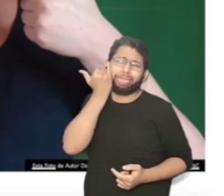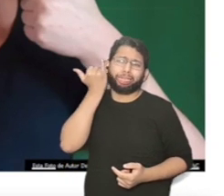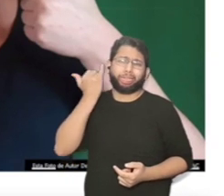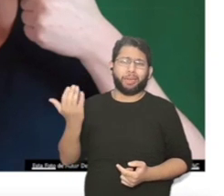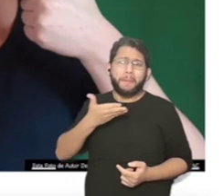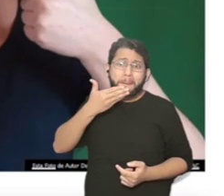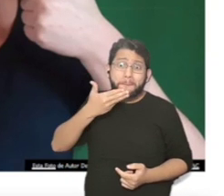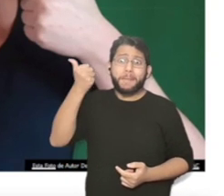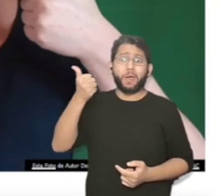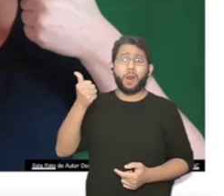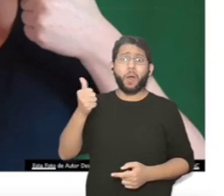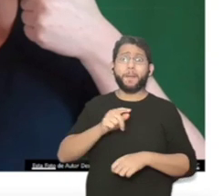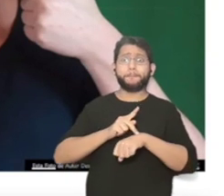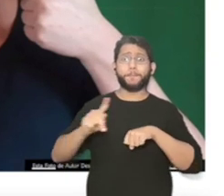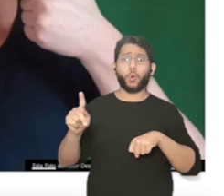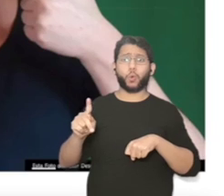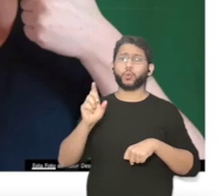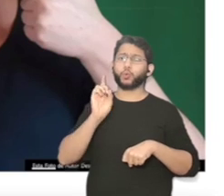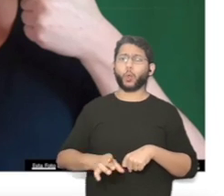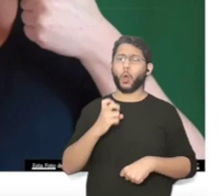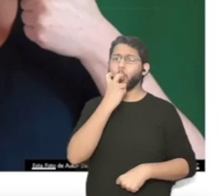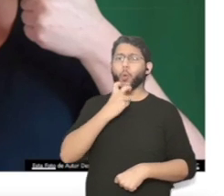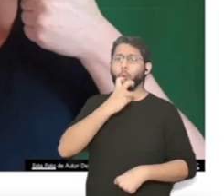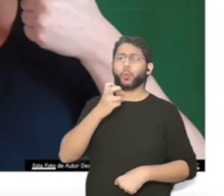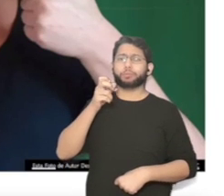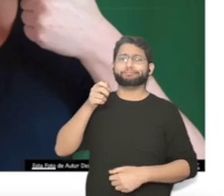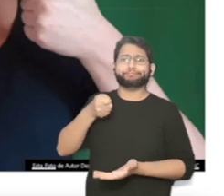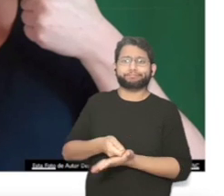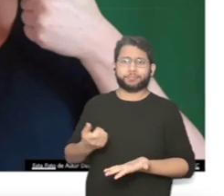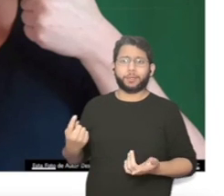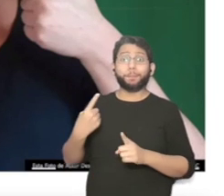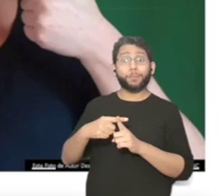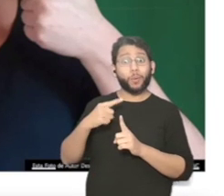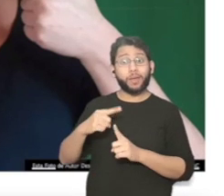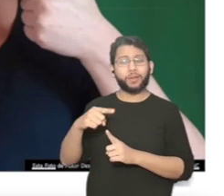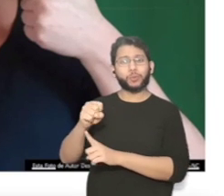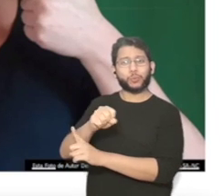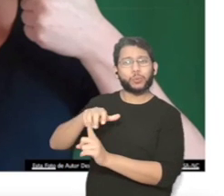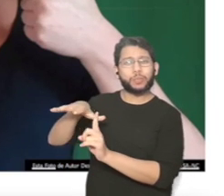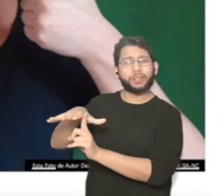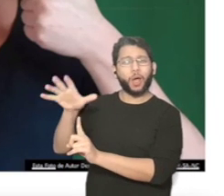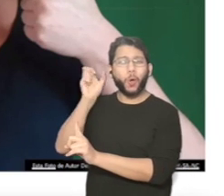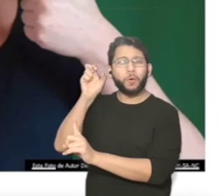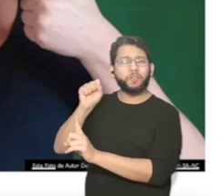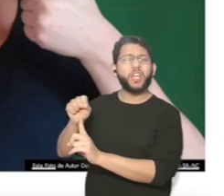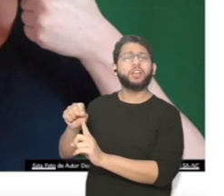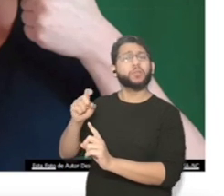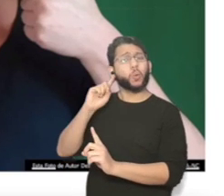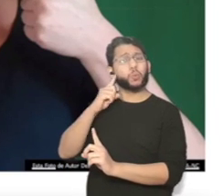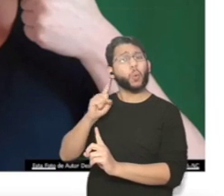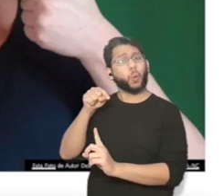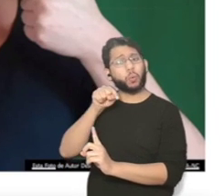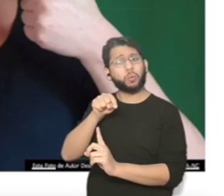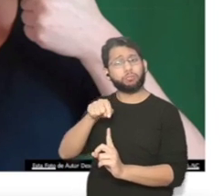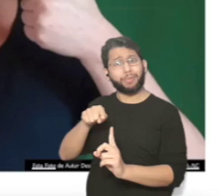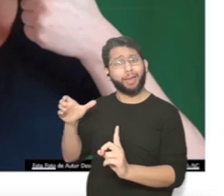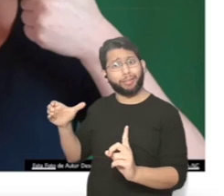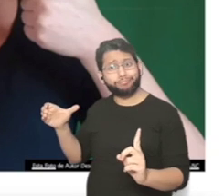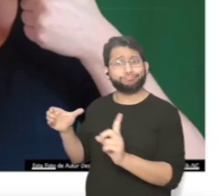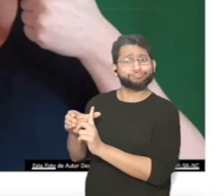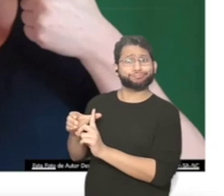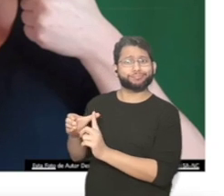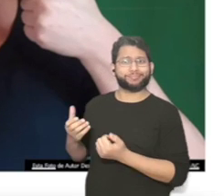oralidade ou para se adaptar para uma sociedade ouvinte, que utilizando a língua de sinais esses surdos não vão